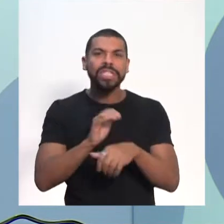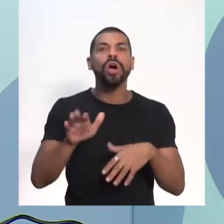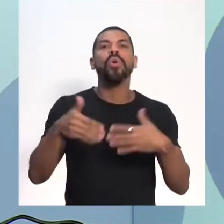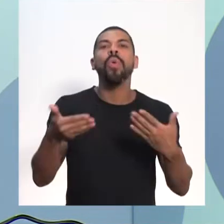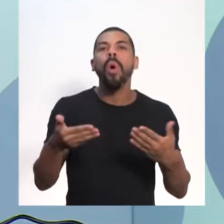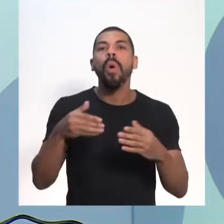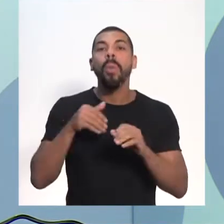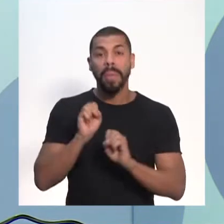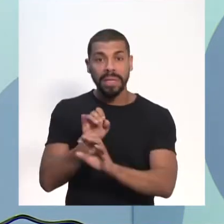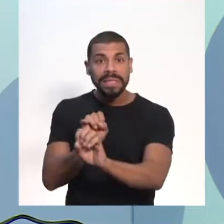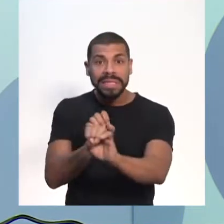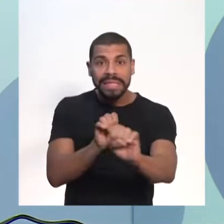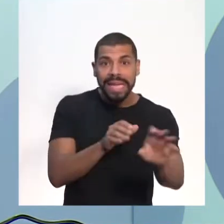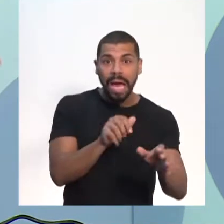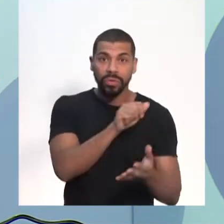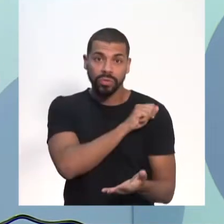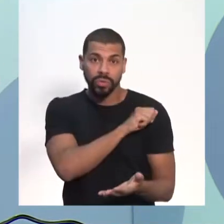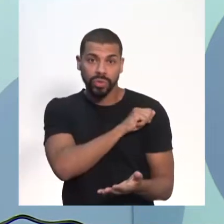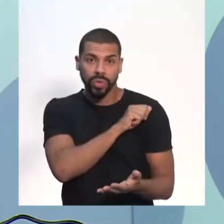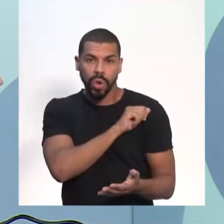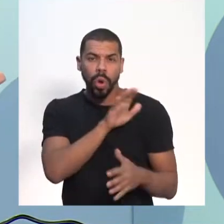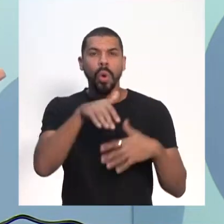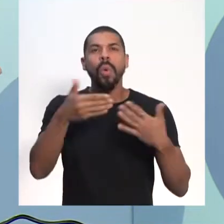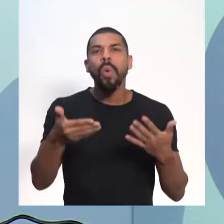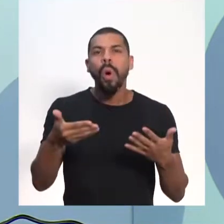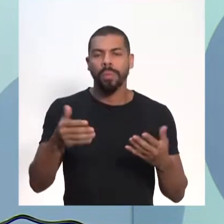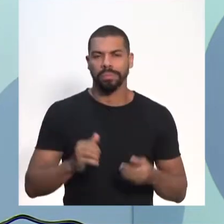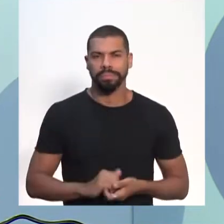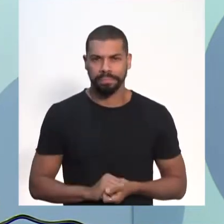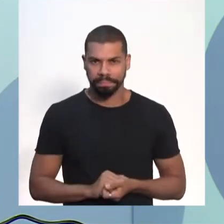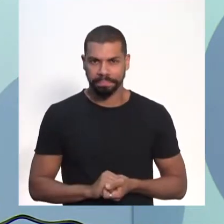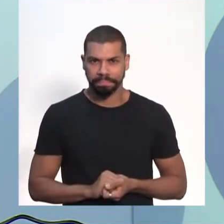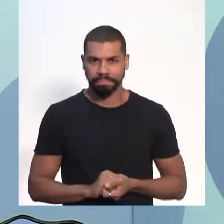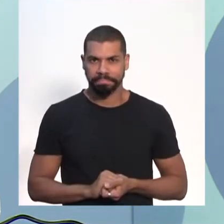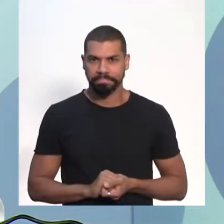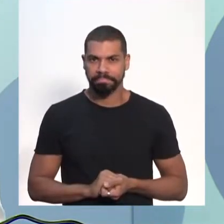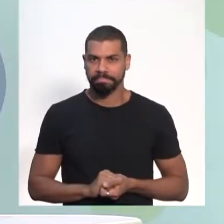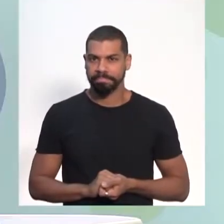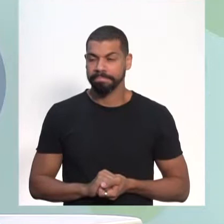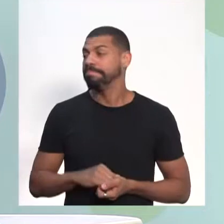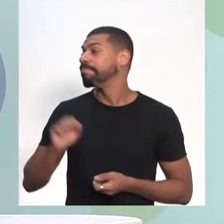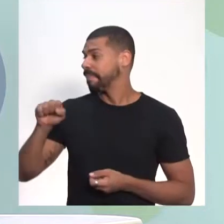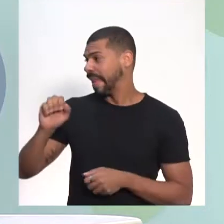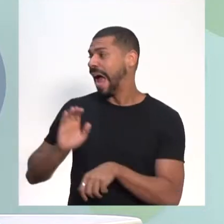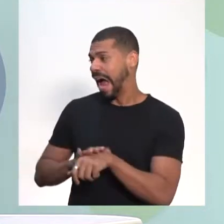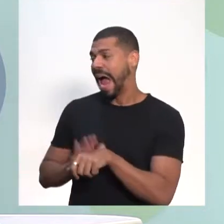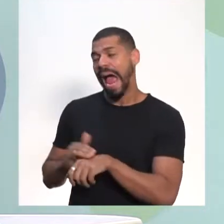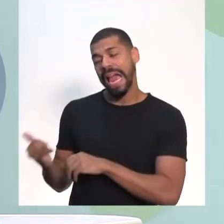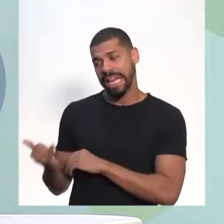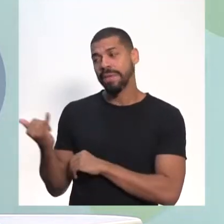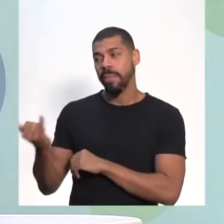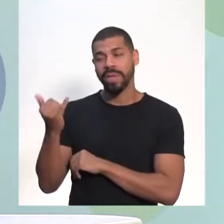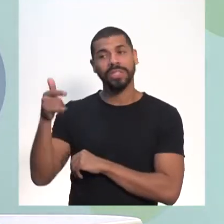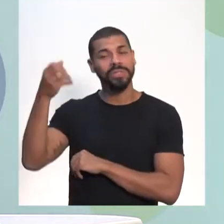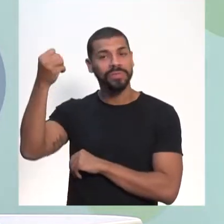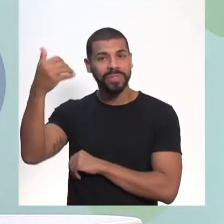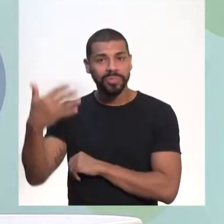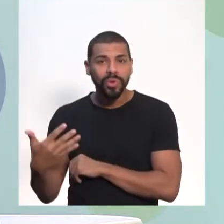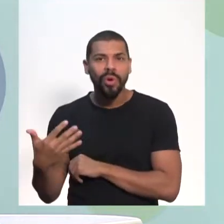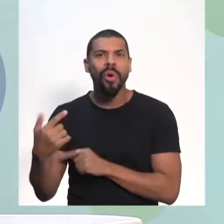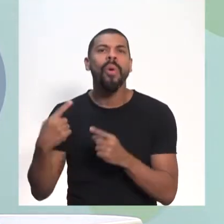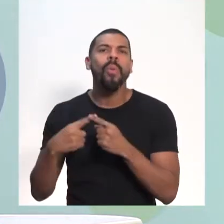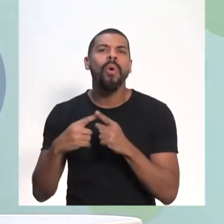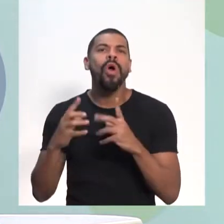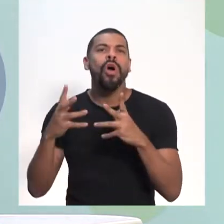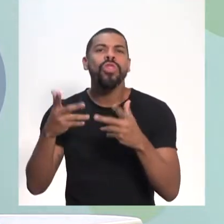dos instrumentos que eu tenho, dos materiais que eu tenho nesse momento? É um aspecto importante aí na sua fala, né? Porque, na verdade, toda